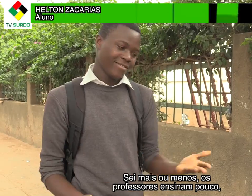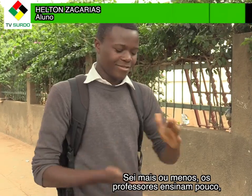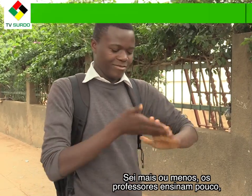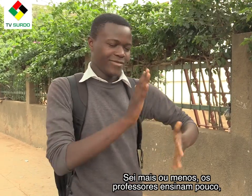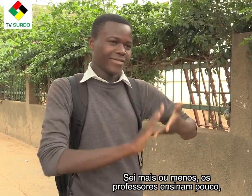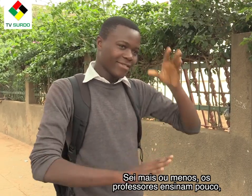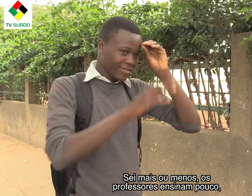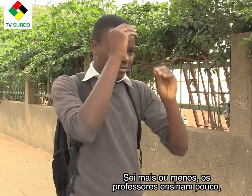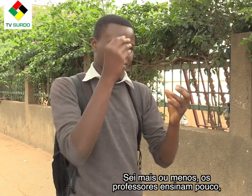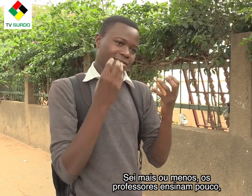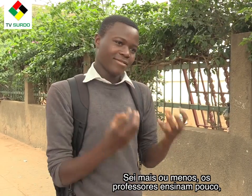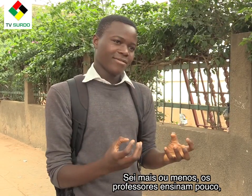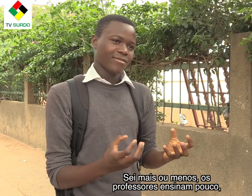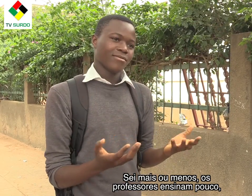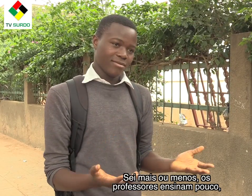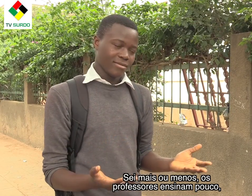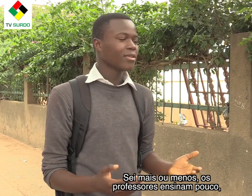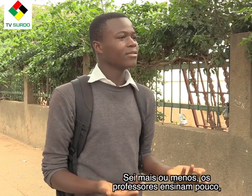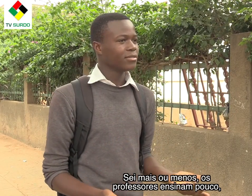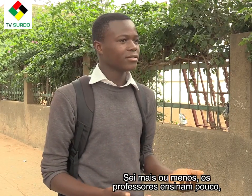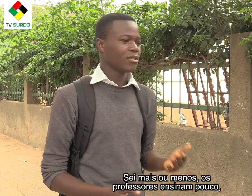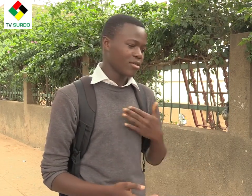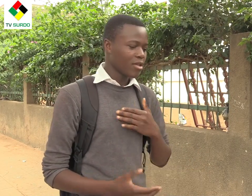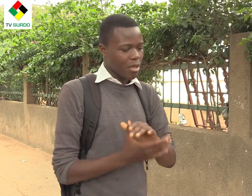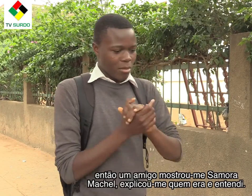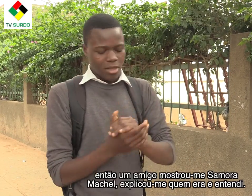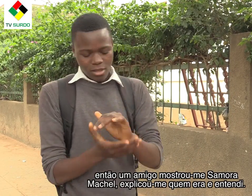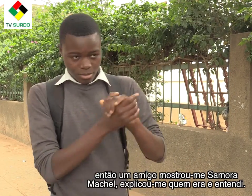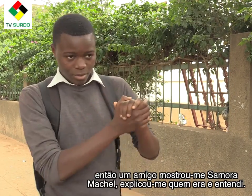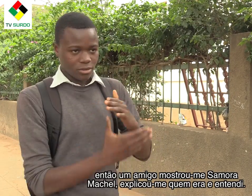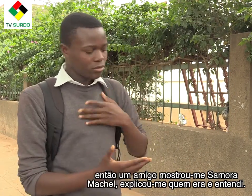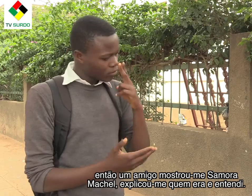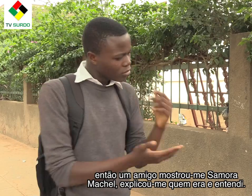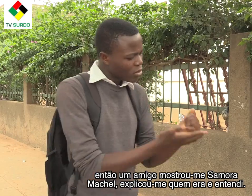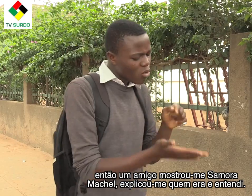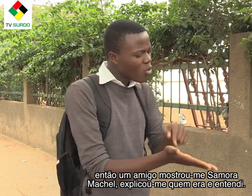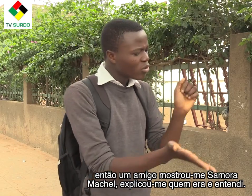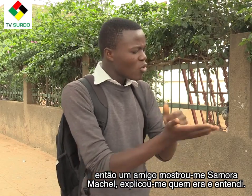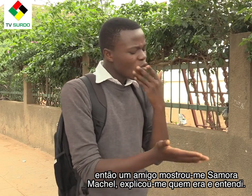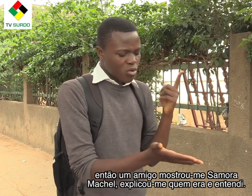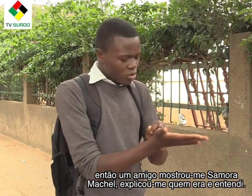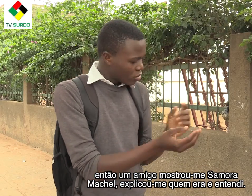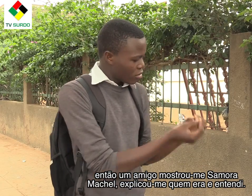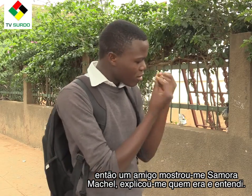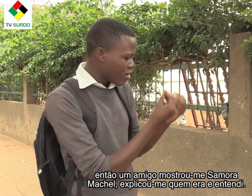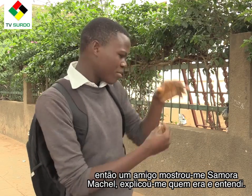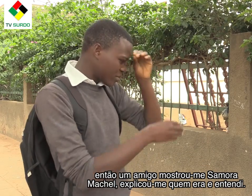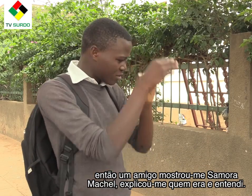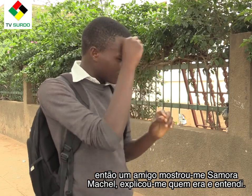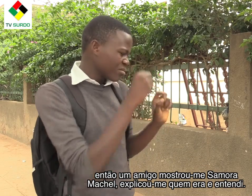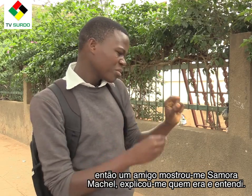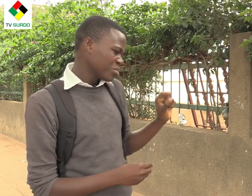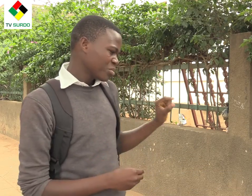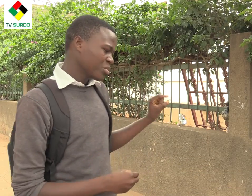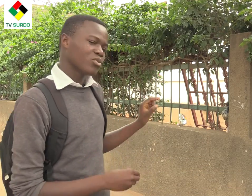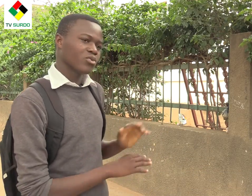professores ensinaram pouco. Então um amigo mostrou-me Samora Machel, explicou-me quem era e entendi.